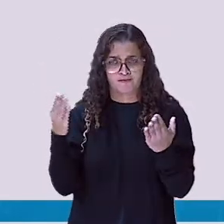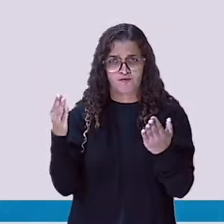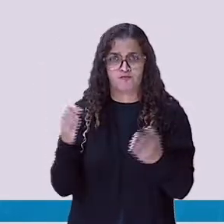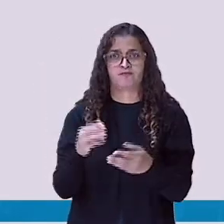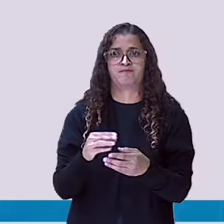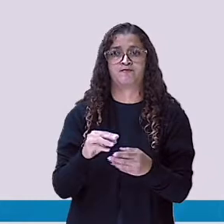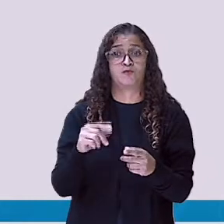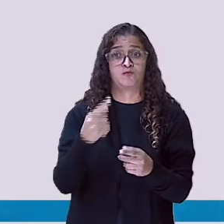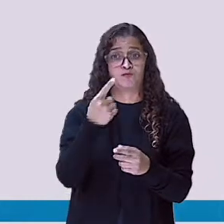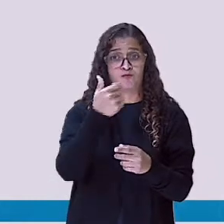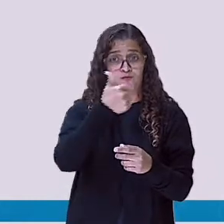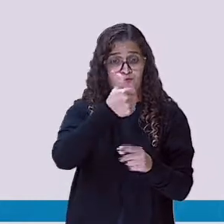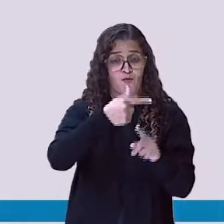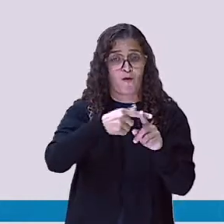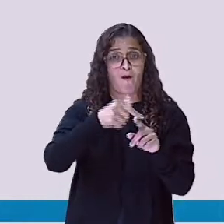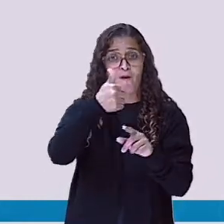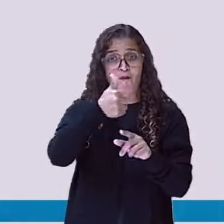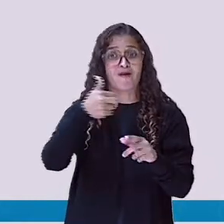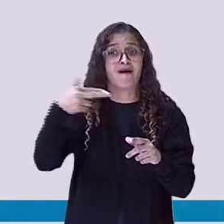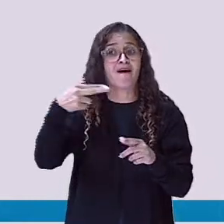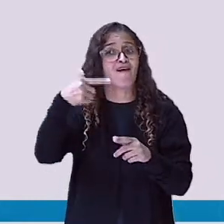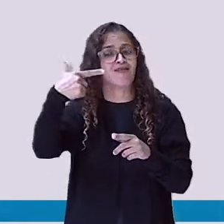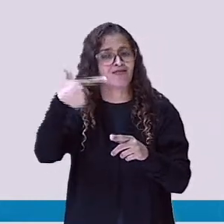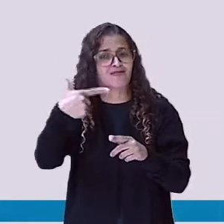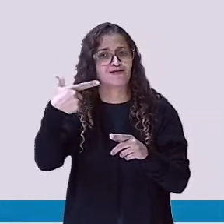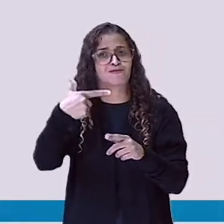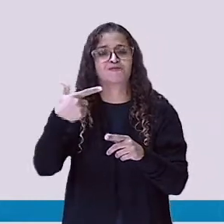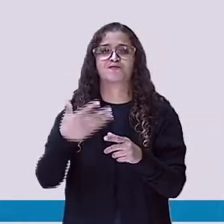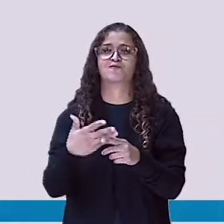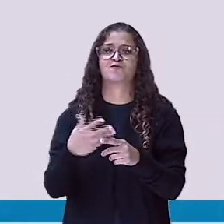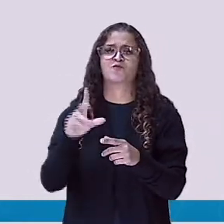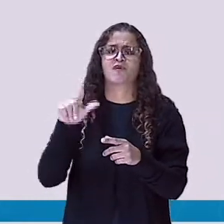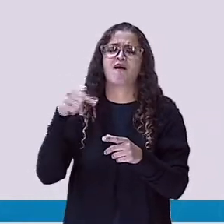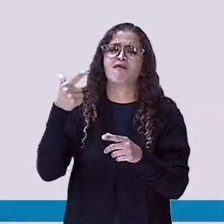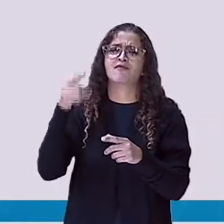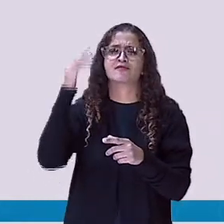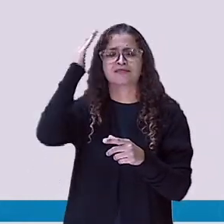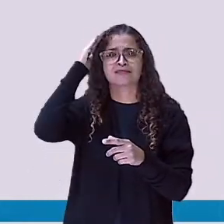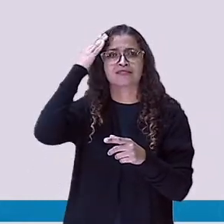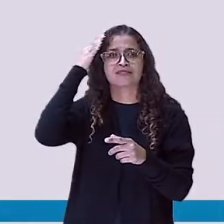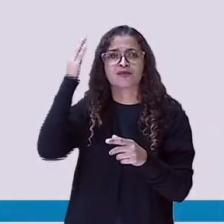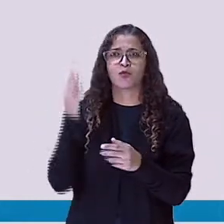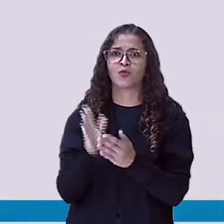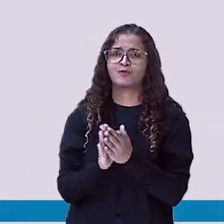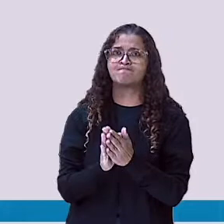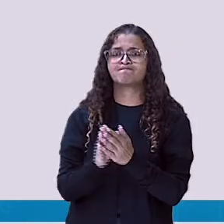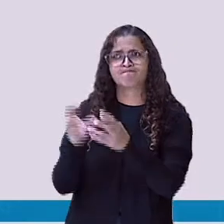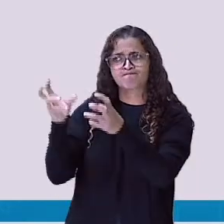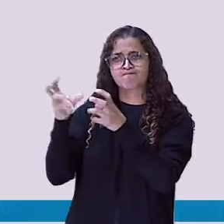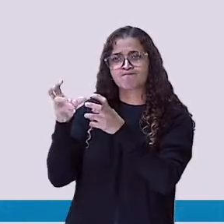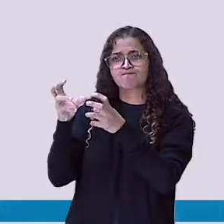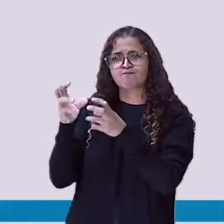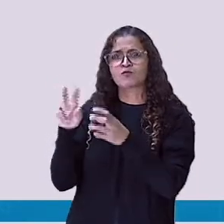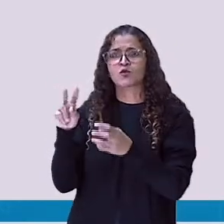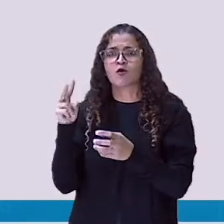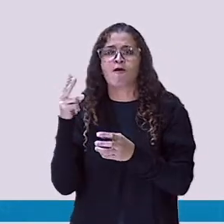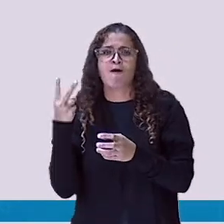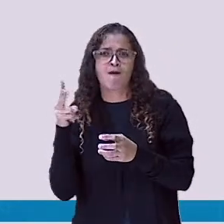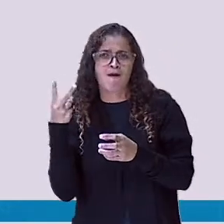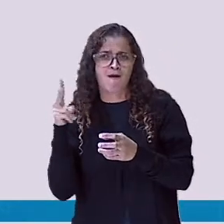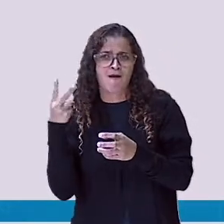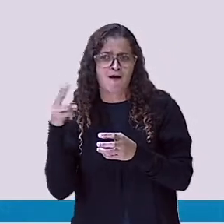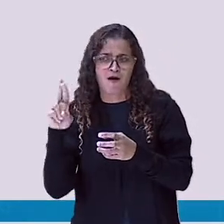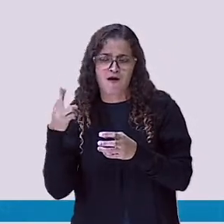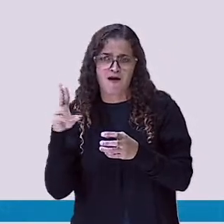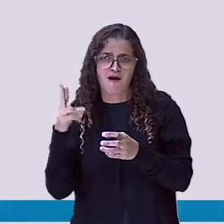Quando colocamos isso aí no nosso dia a dia, nós temos uma nota de R$2. E aí você foi comprar